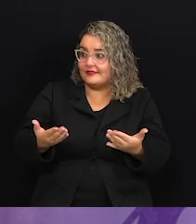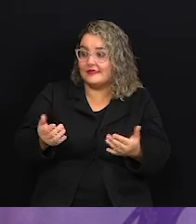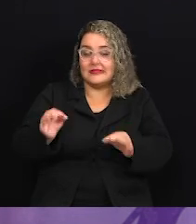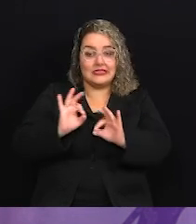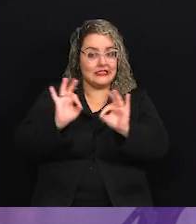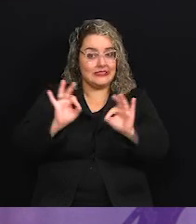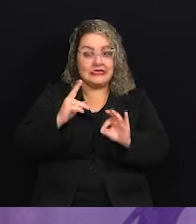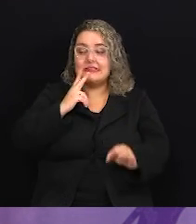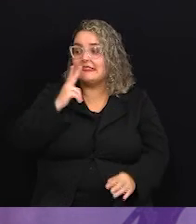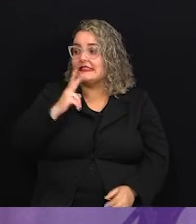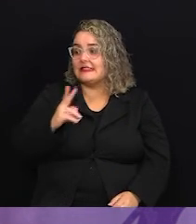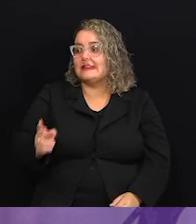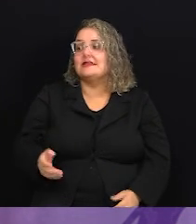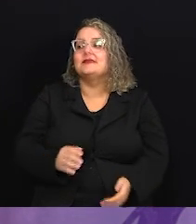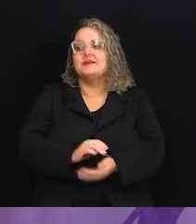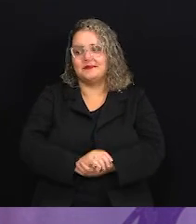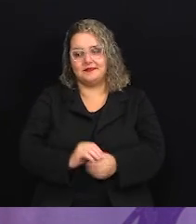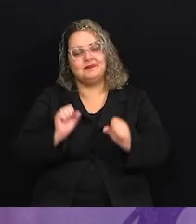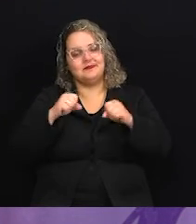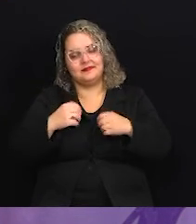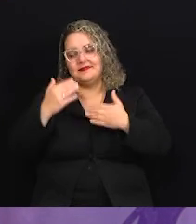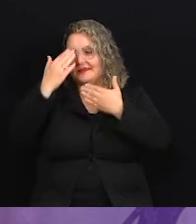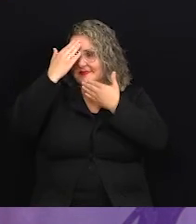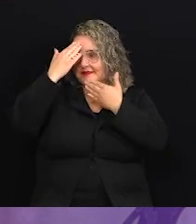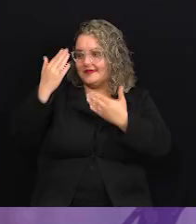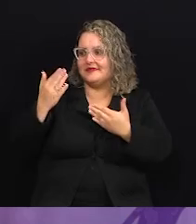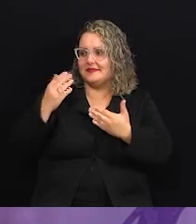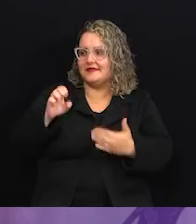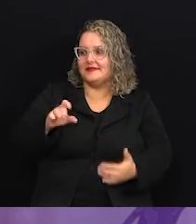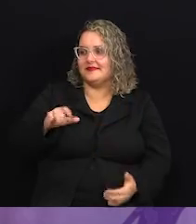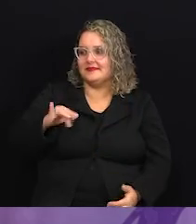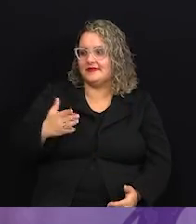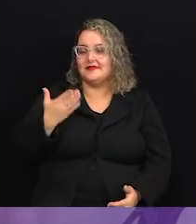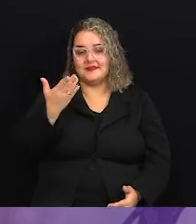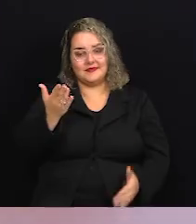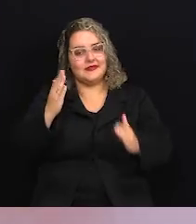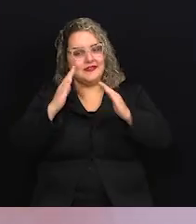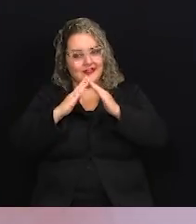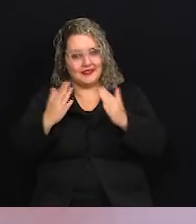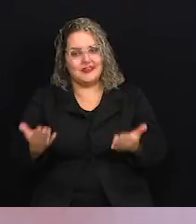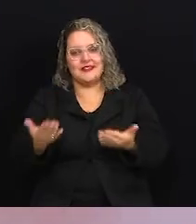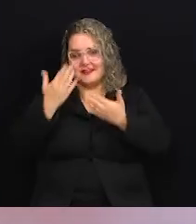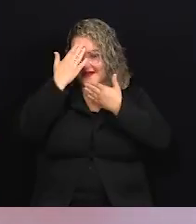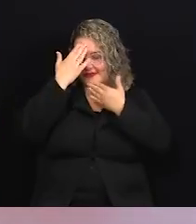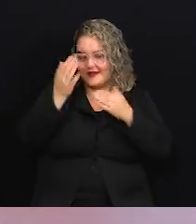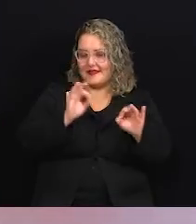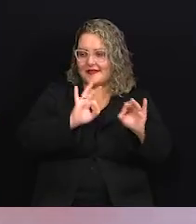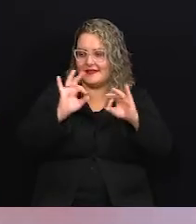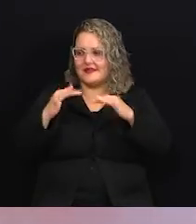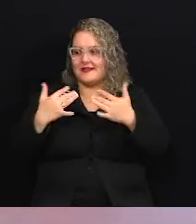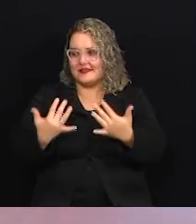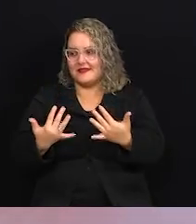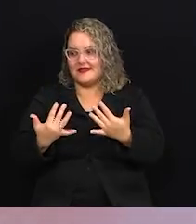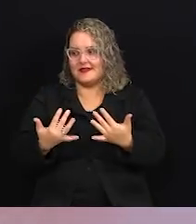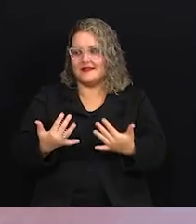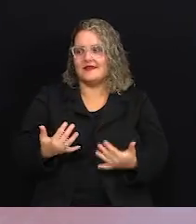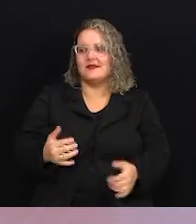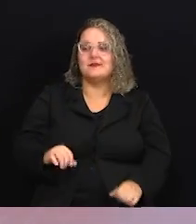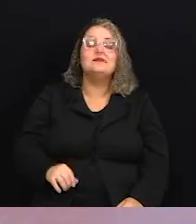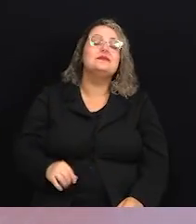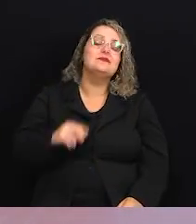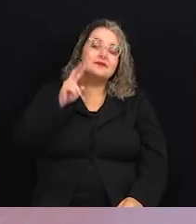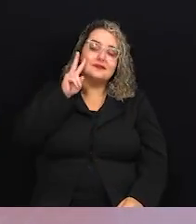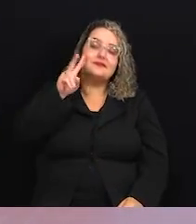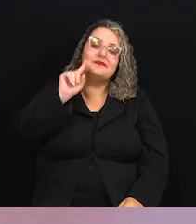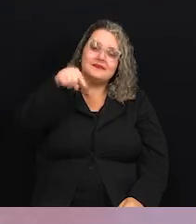viu? Sem cigarro, né, doutor? Muito obrigada, viu, doutor Eli? A você de casa também, muito obrigada pela companhia e audiência. A gente